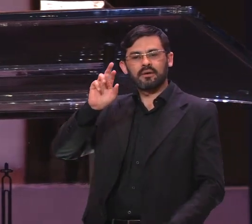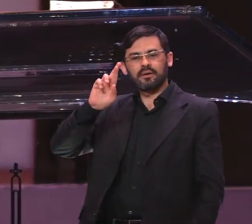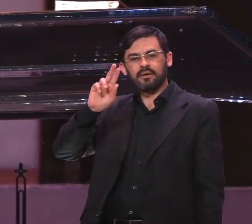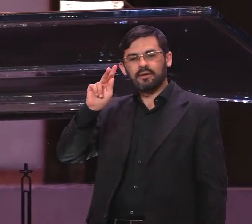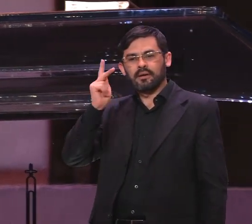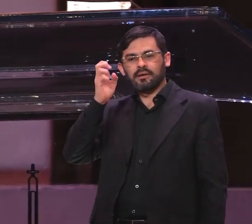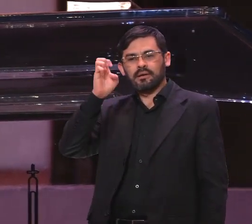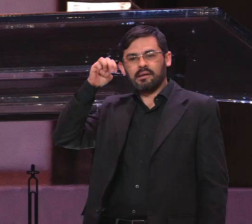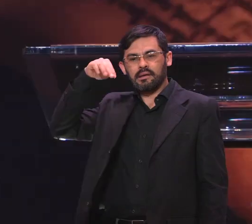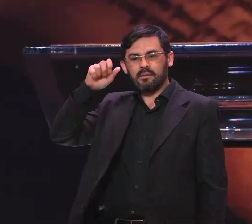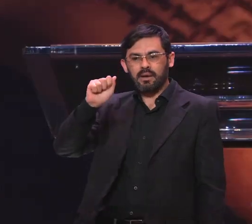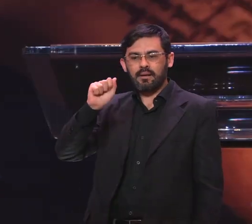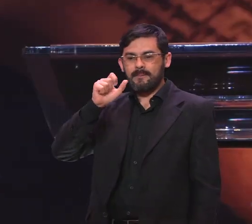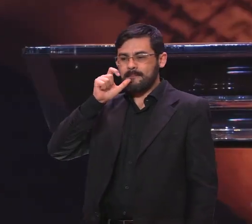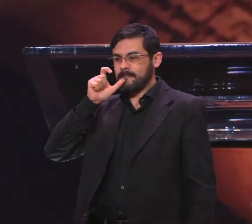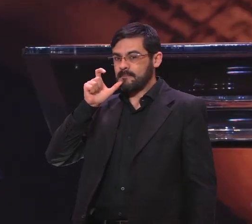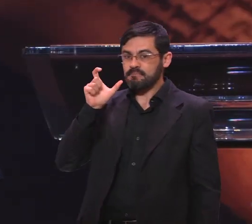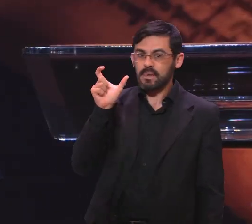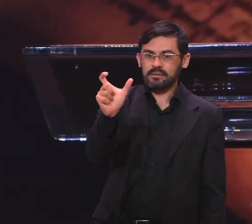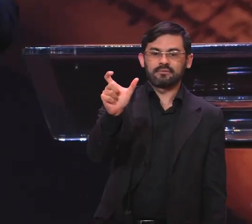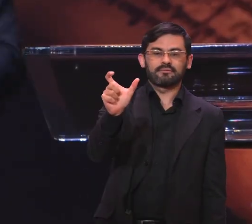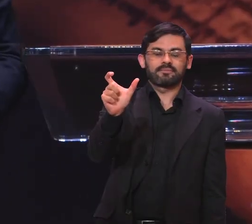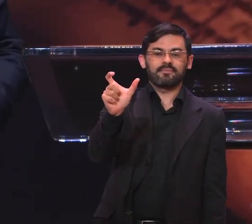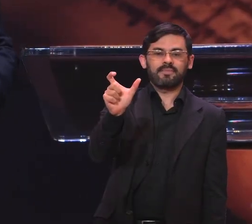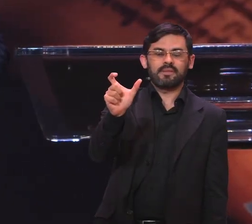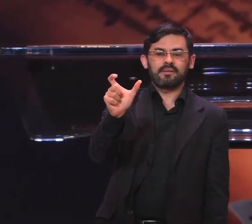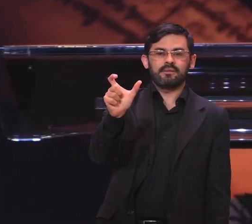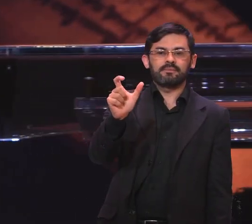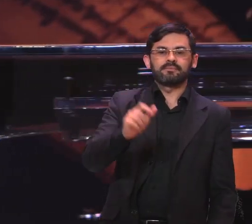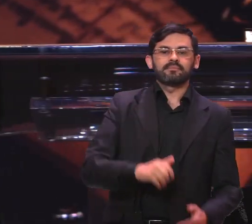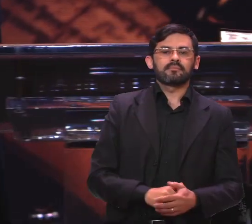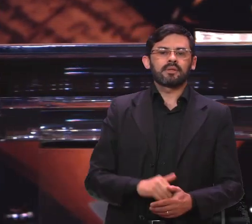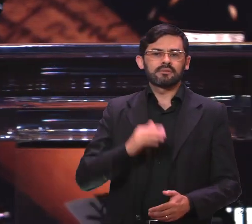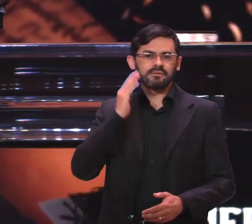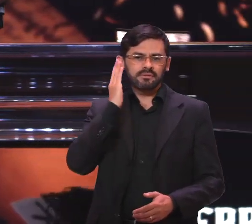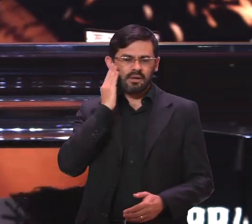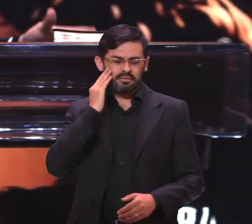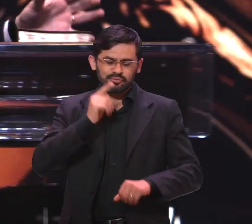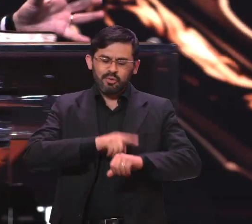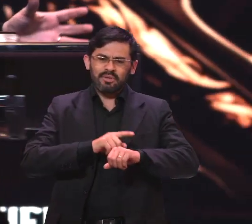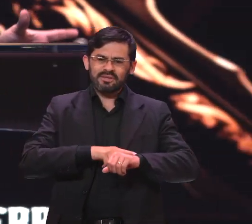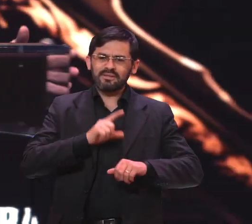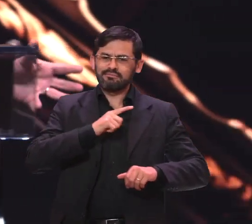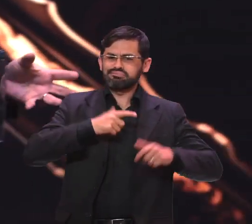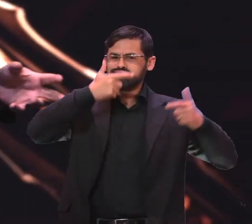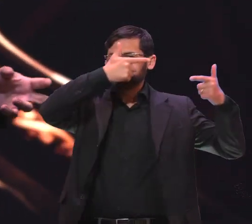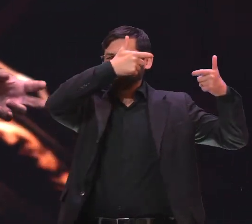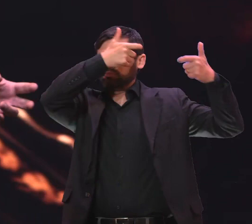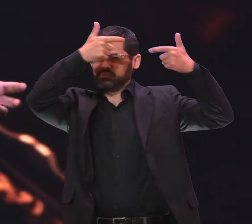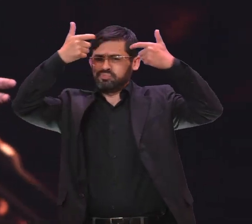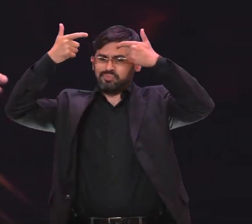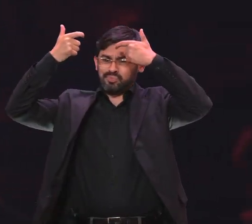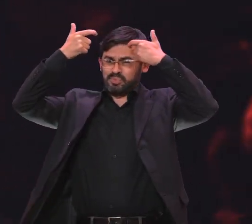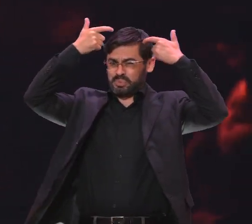dita, dizente. Sabe, nas batalhas espirituais que